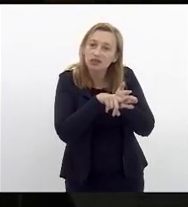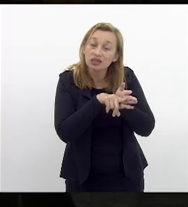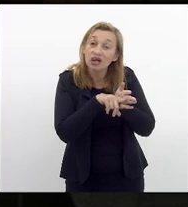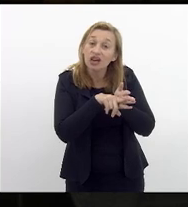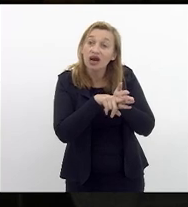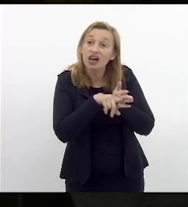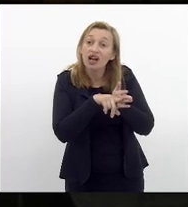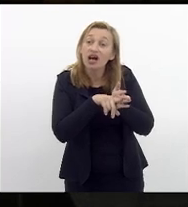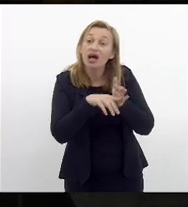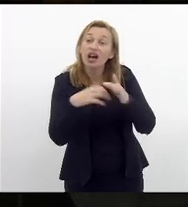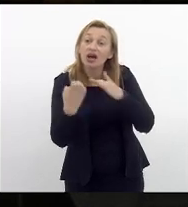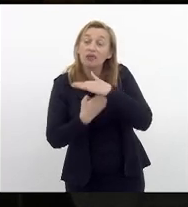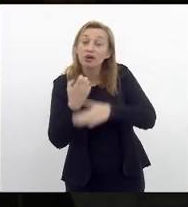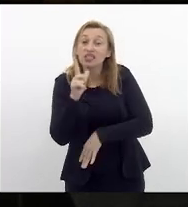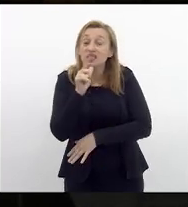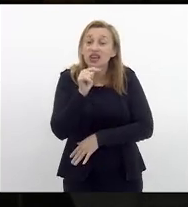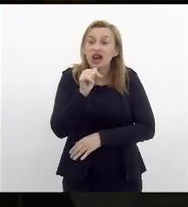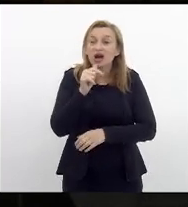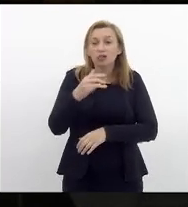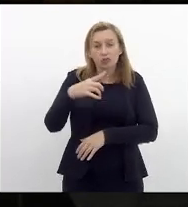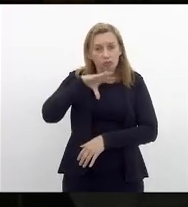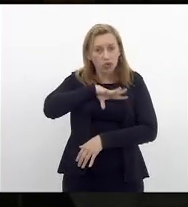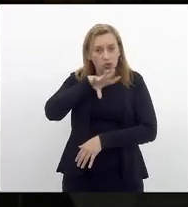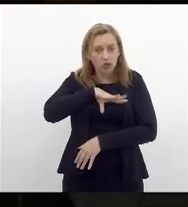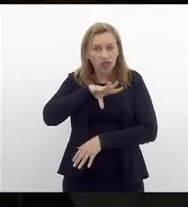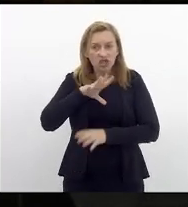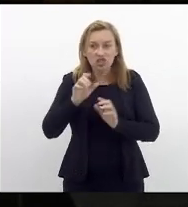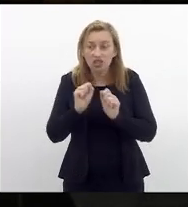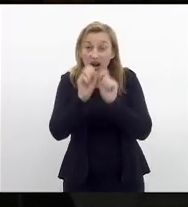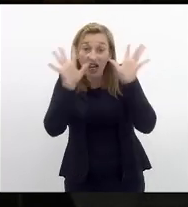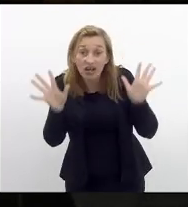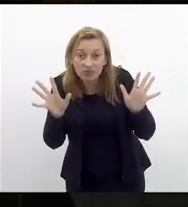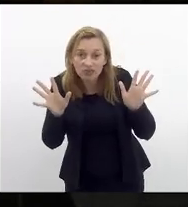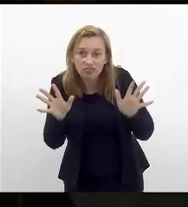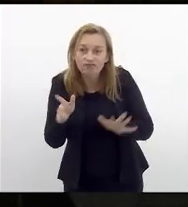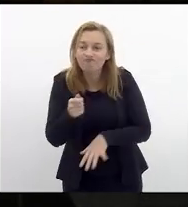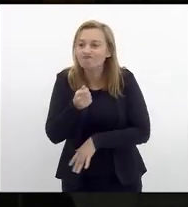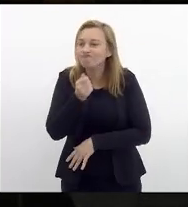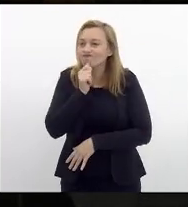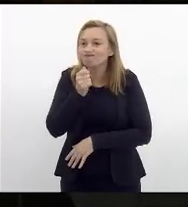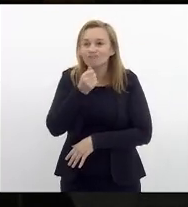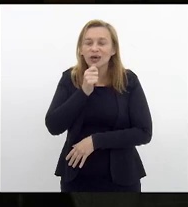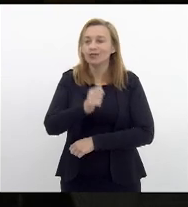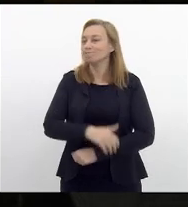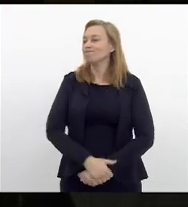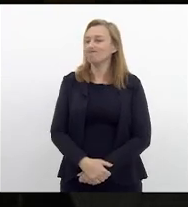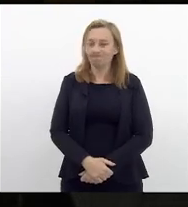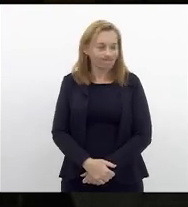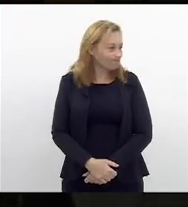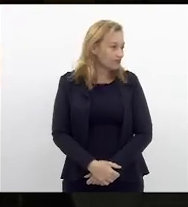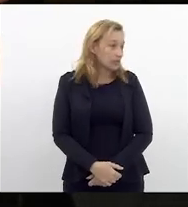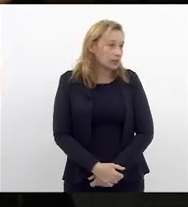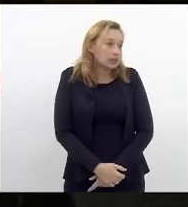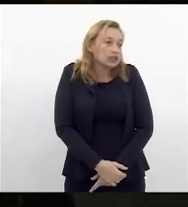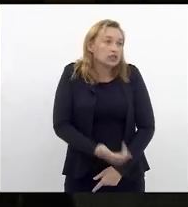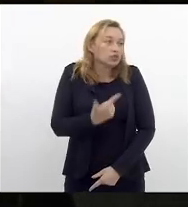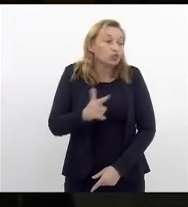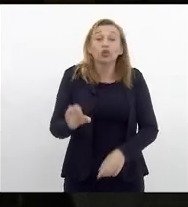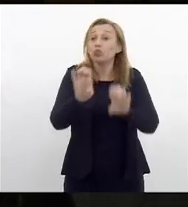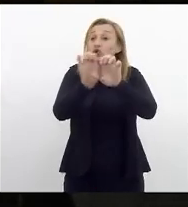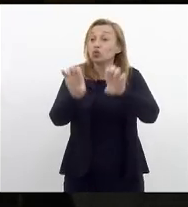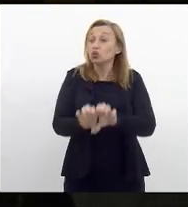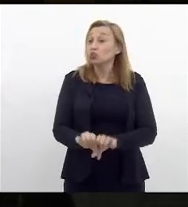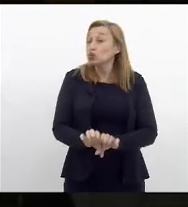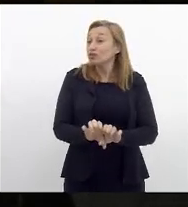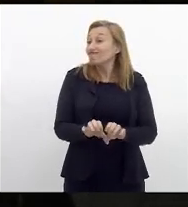SEDAI? Em português, claro, ninguém. Ninguém. Porque não tem uma estrutura habilitada